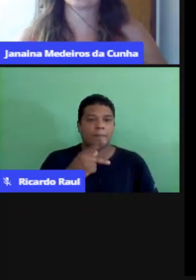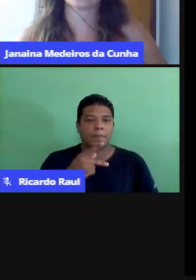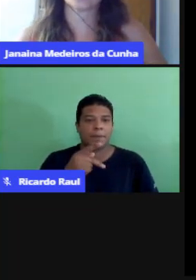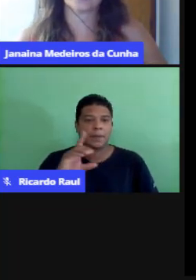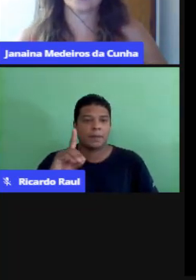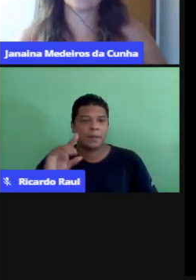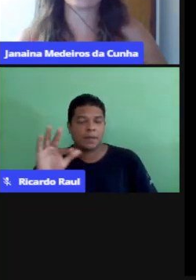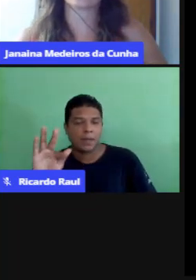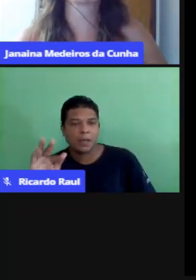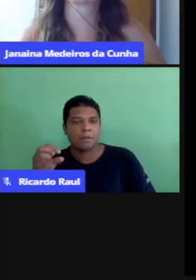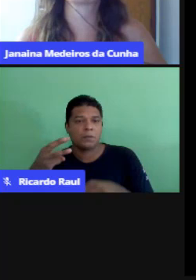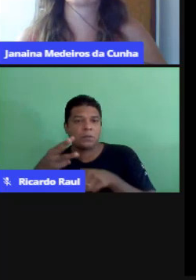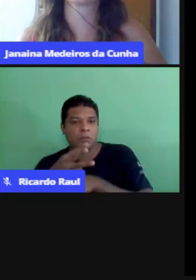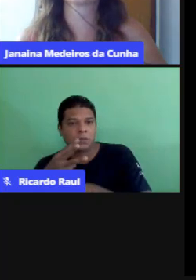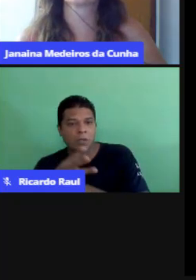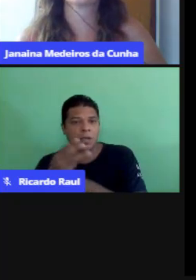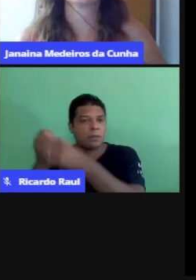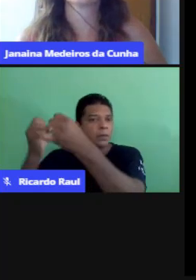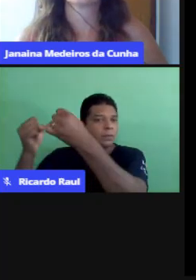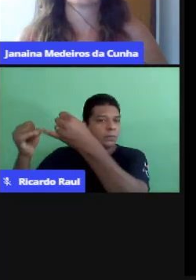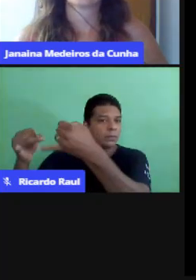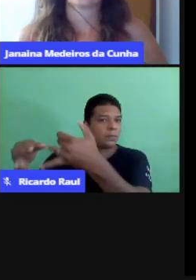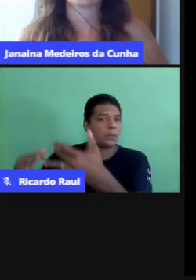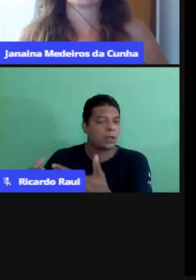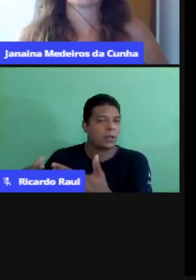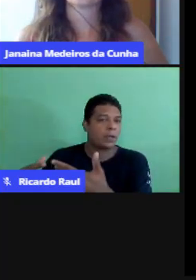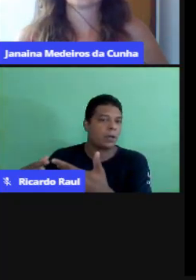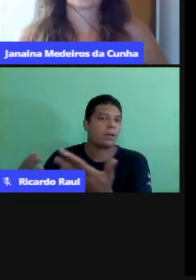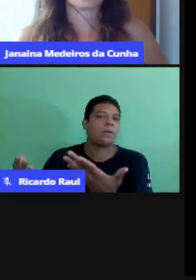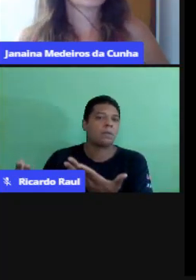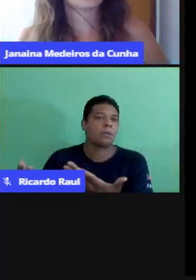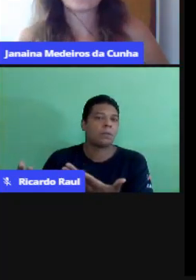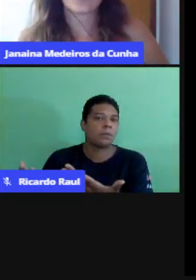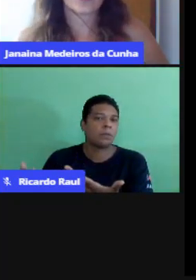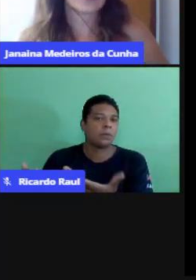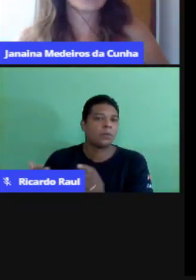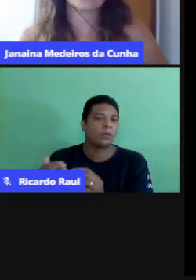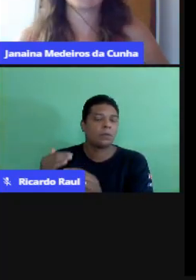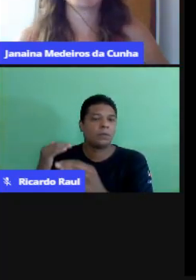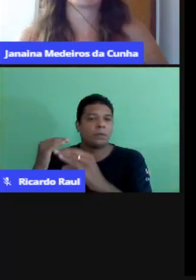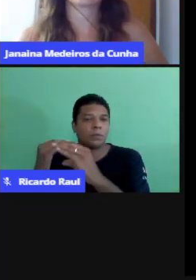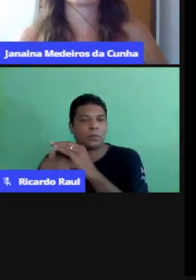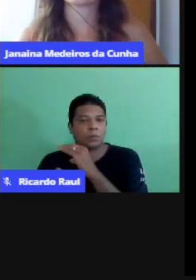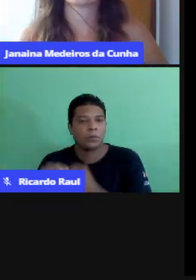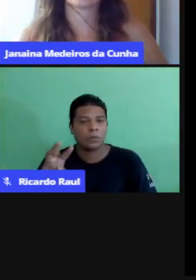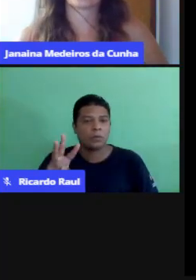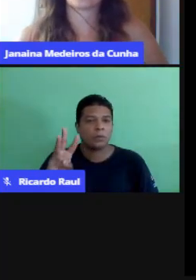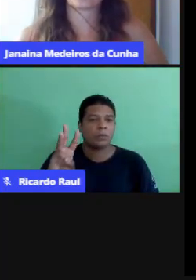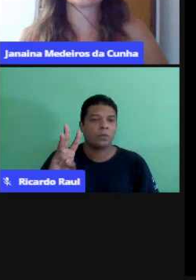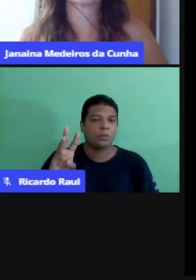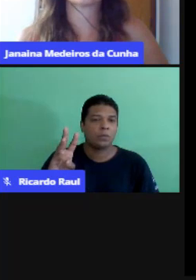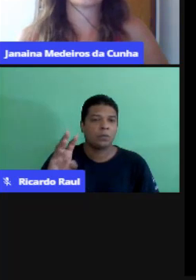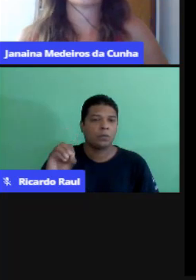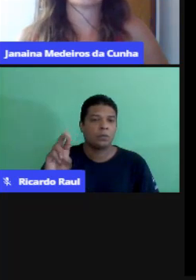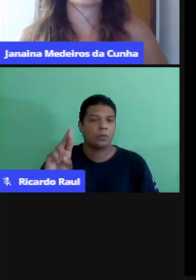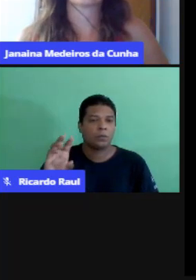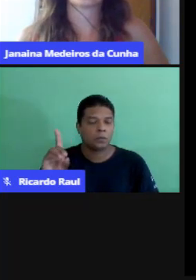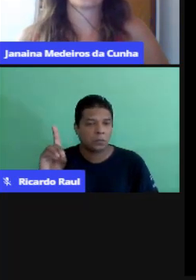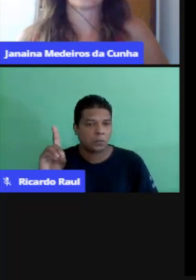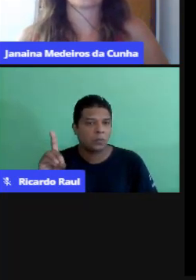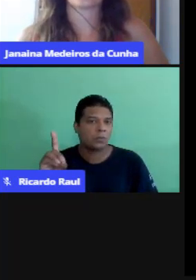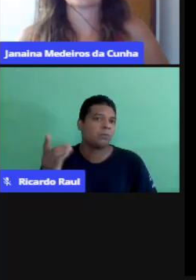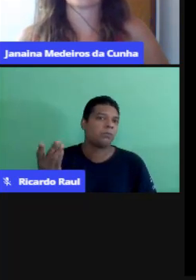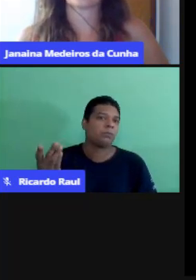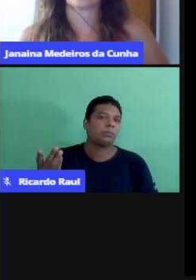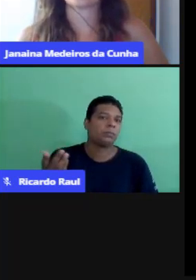WhatsApp explicativo, vamos mandar um documento no Word, alguma coisa, né, que